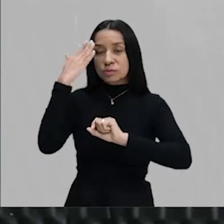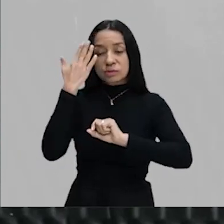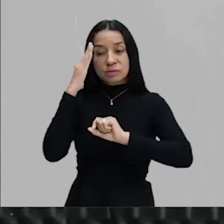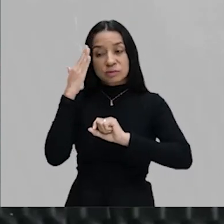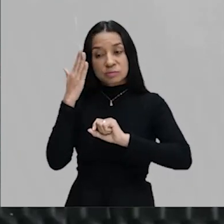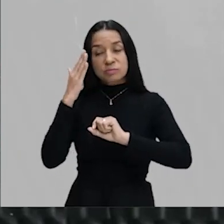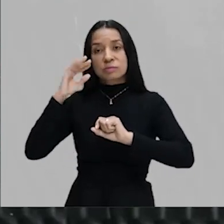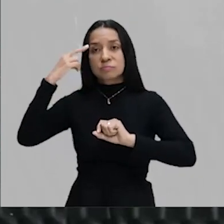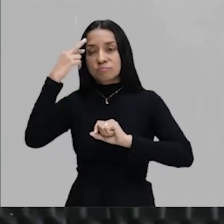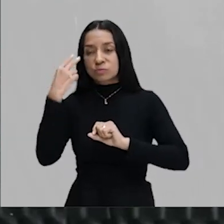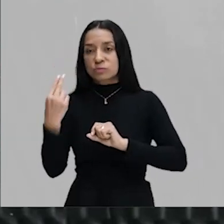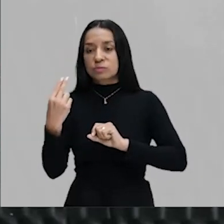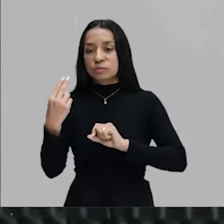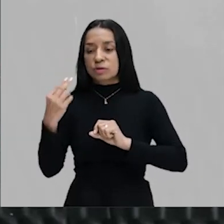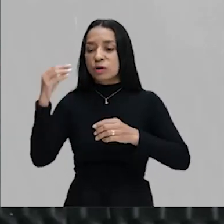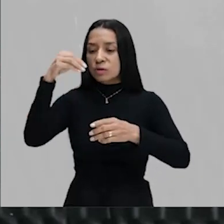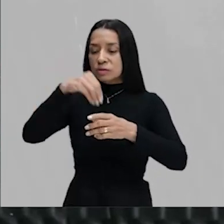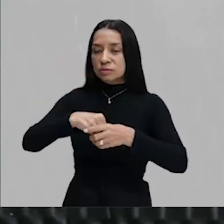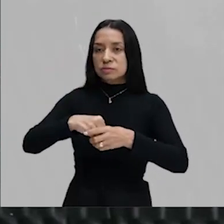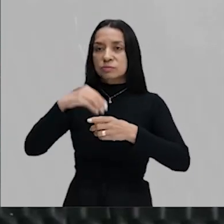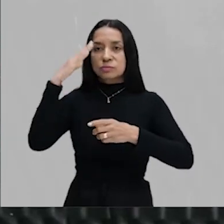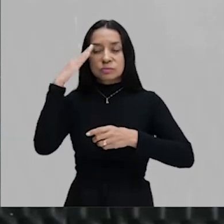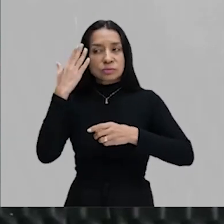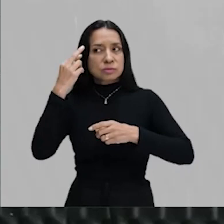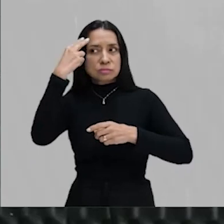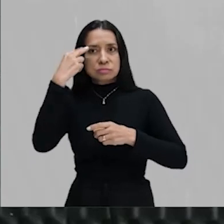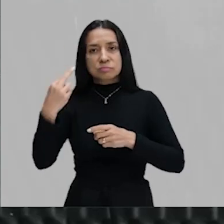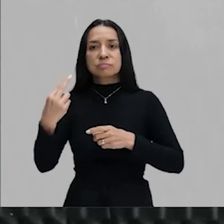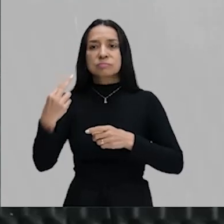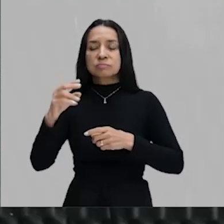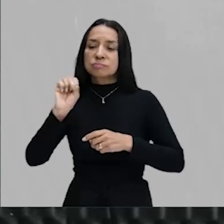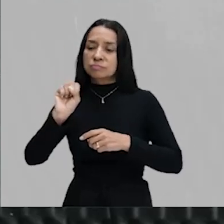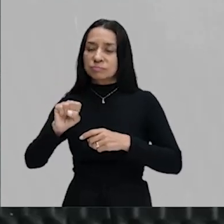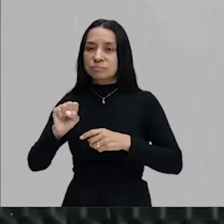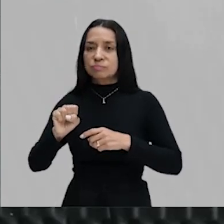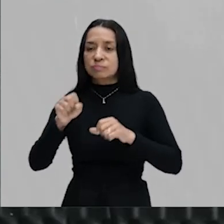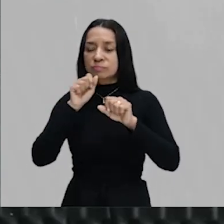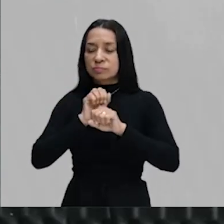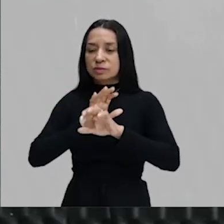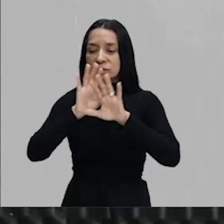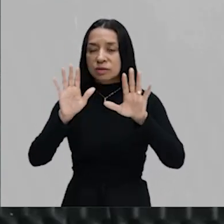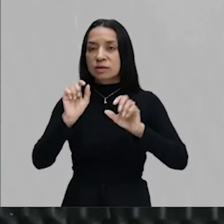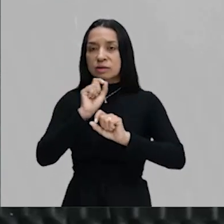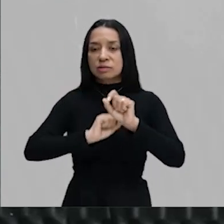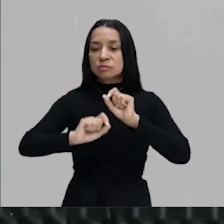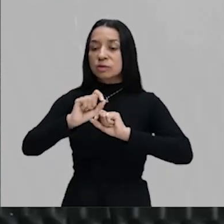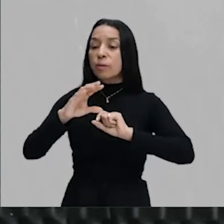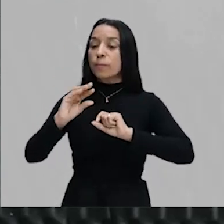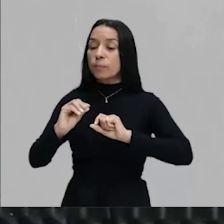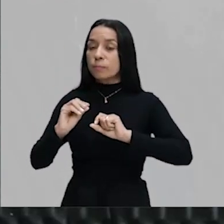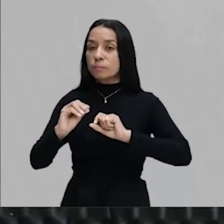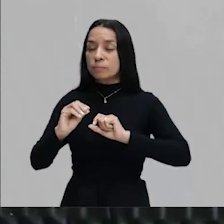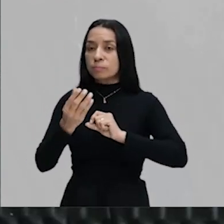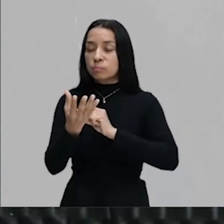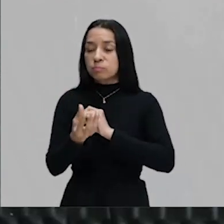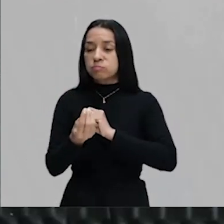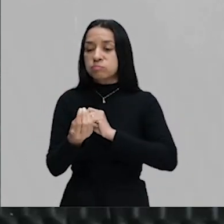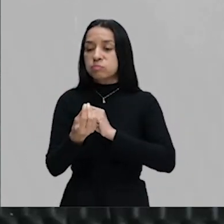histórica, queremos dizer, dentro de uma compreensão histórica. É lógico que muitos historiadores são